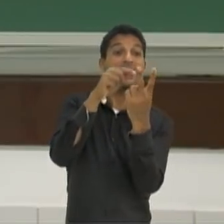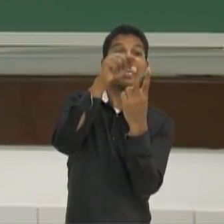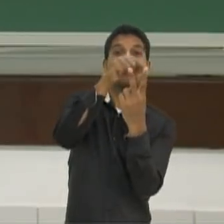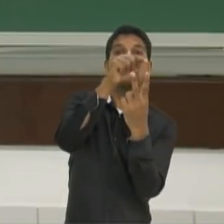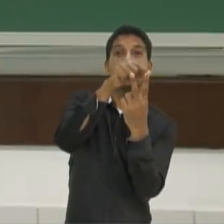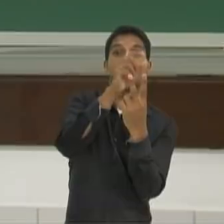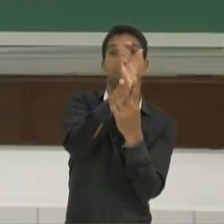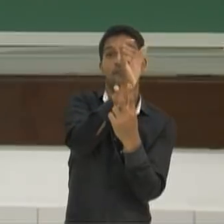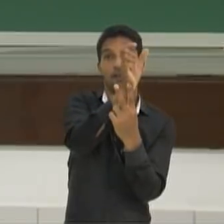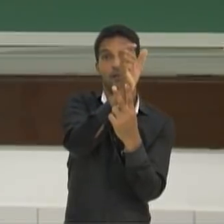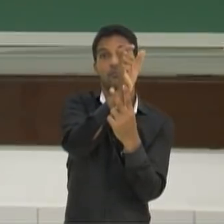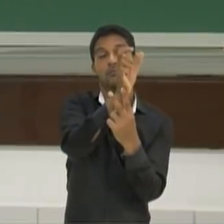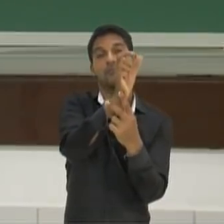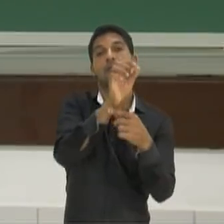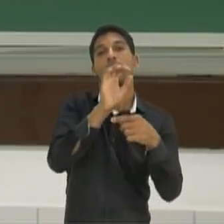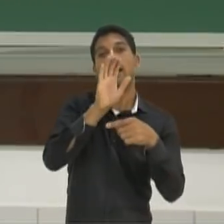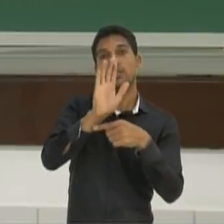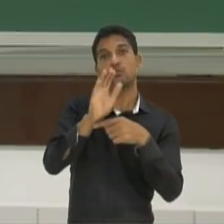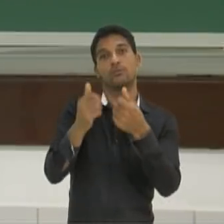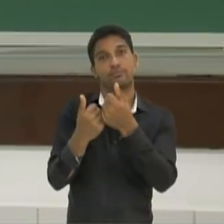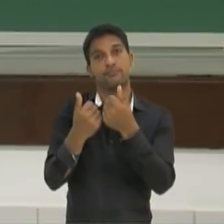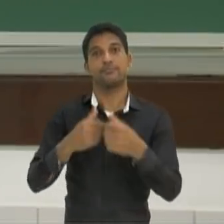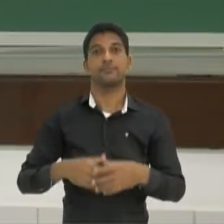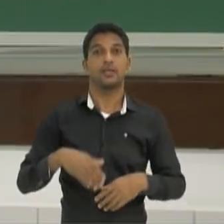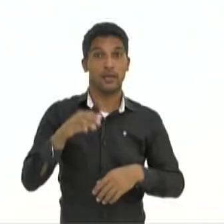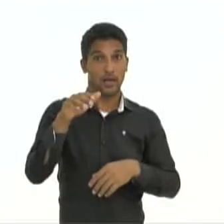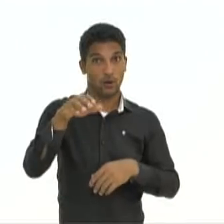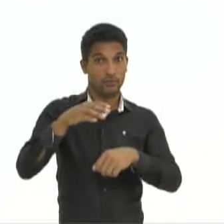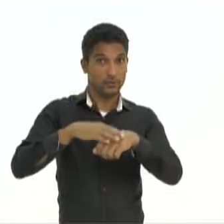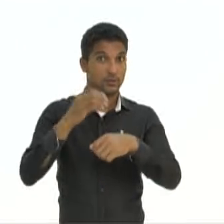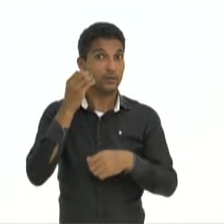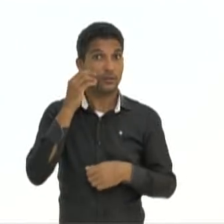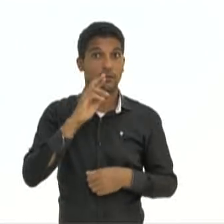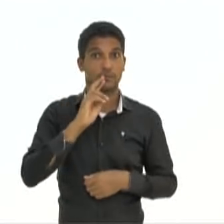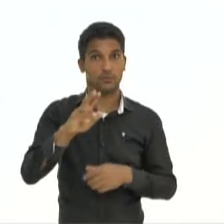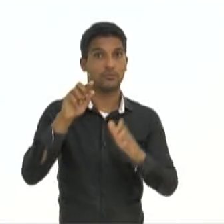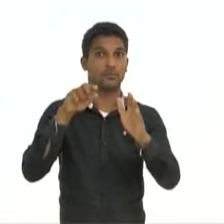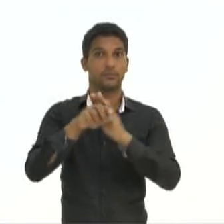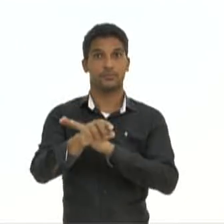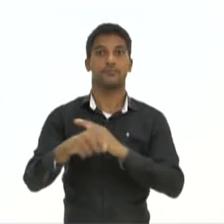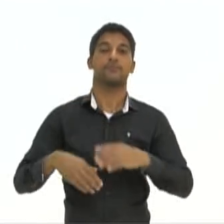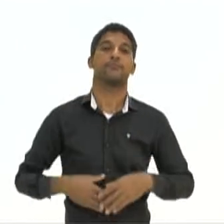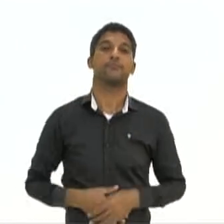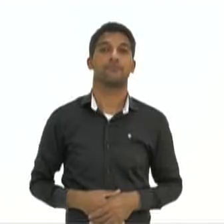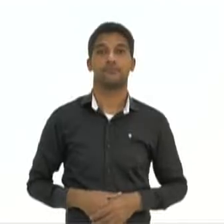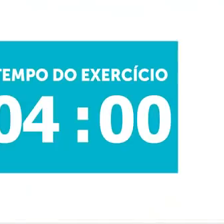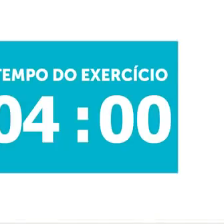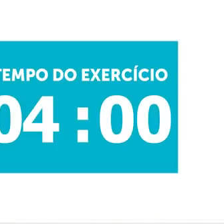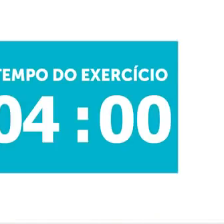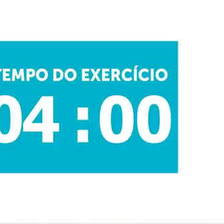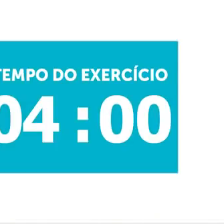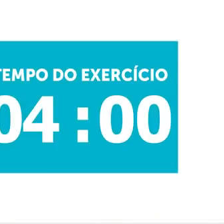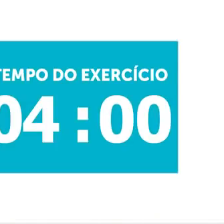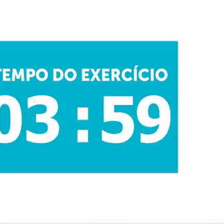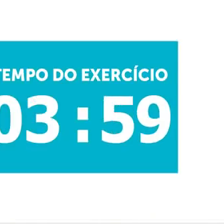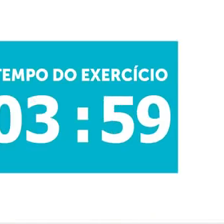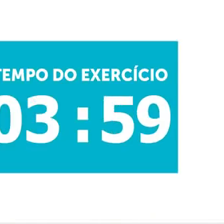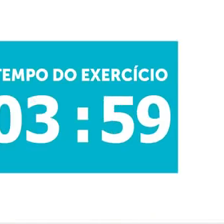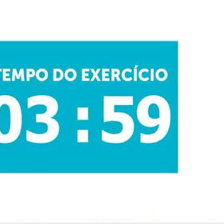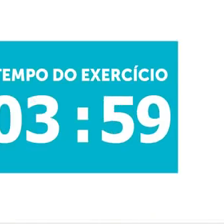mas eu, né, não posso dar spoiler para vocês. Então, tentem responder essa questão e a gente retorna para ver como ficou.